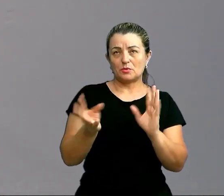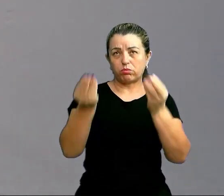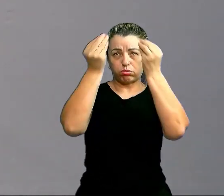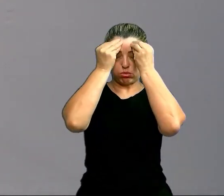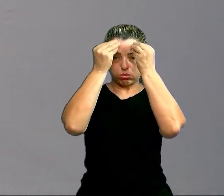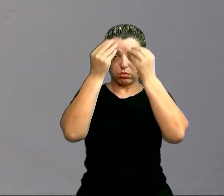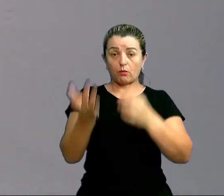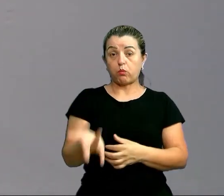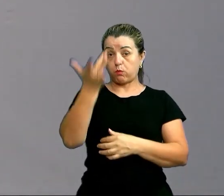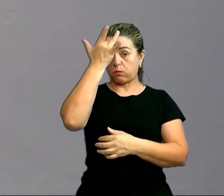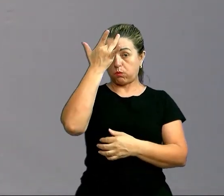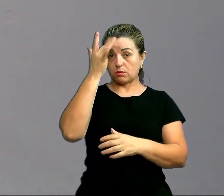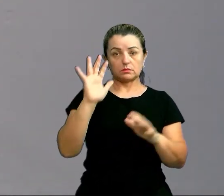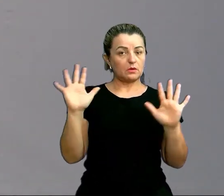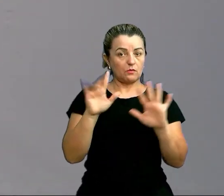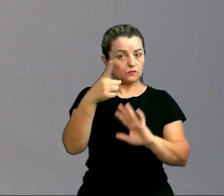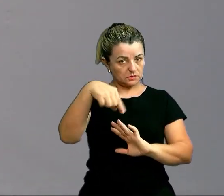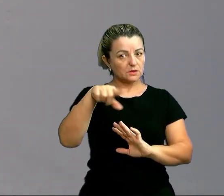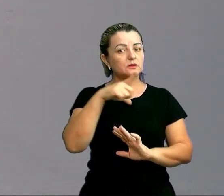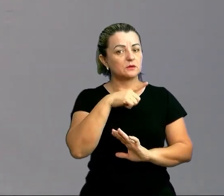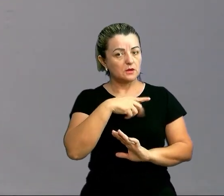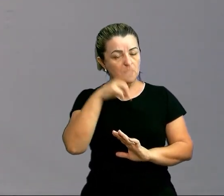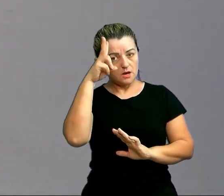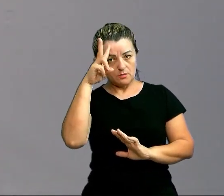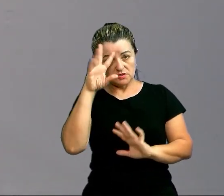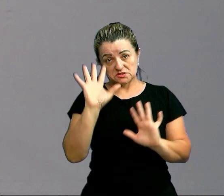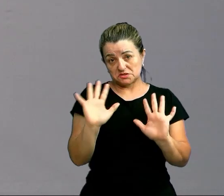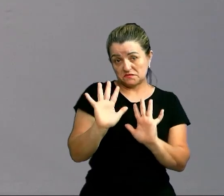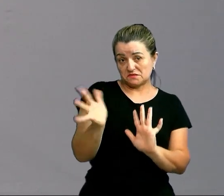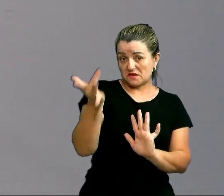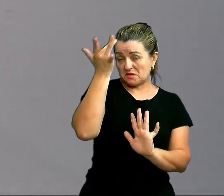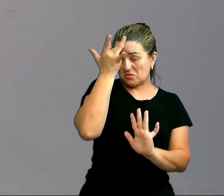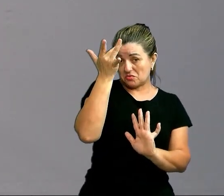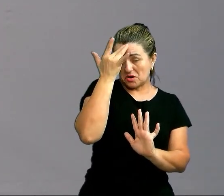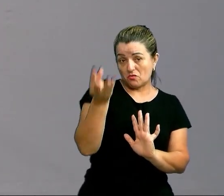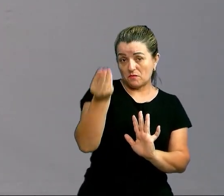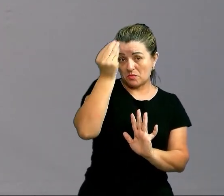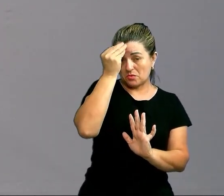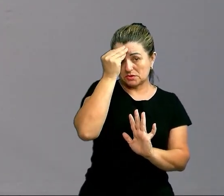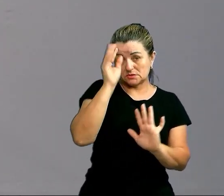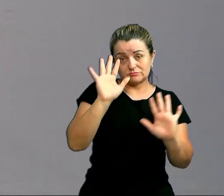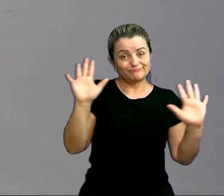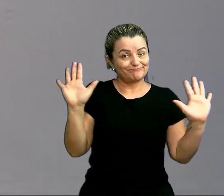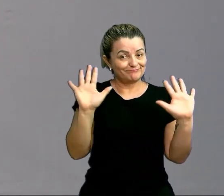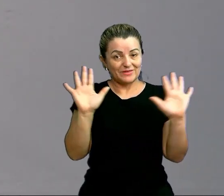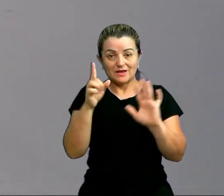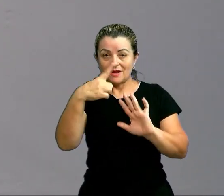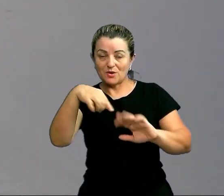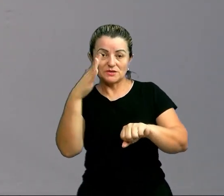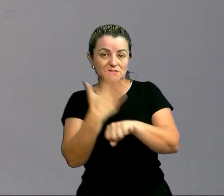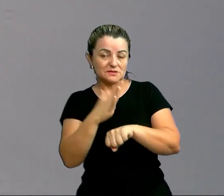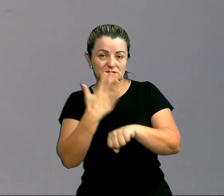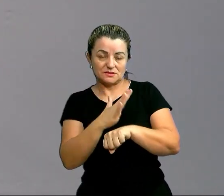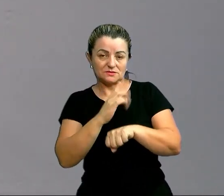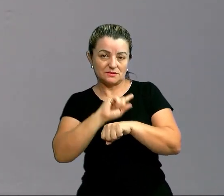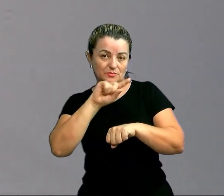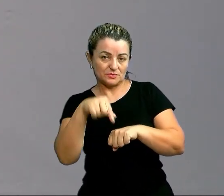área de figuras planas, tu tem que relacionar de acordo com a figura geométrica formada. Cada figura geométrica tem uma